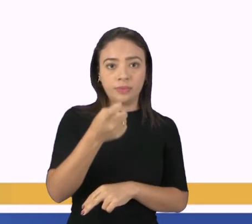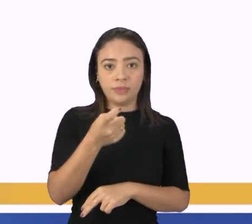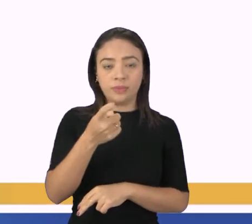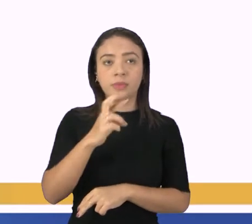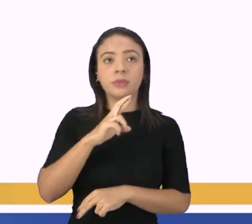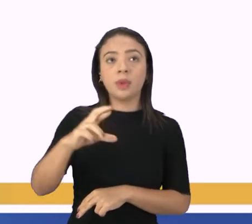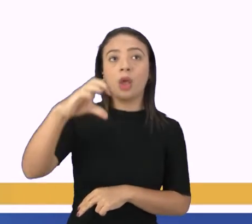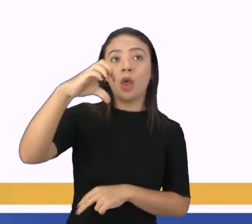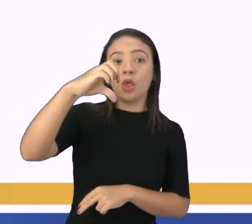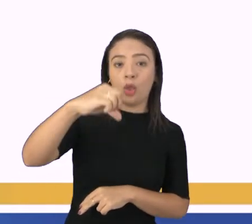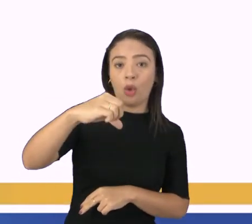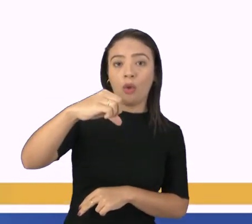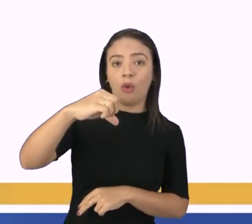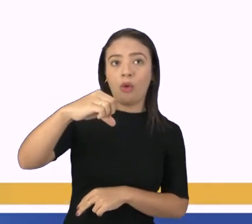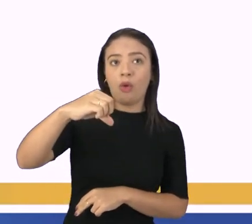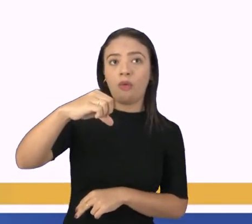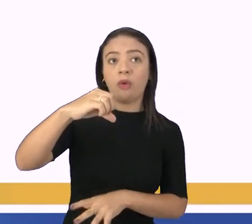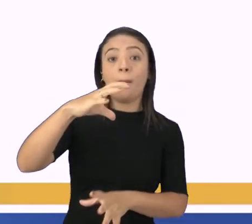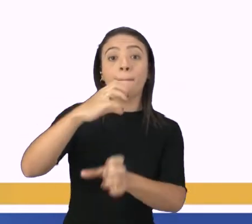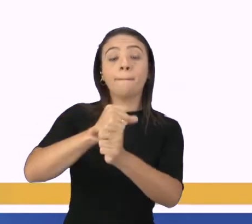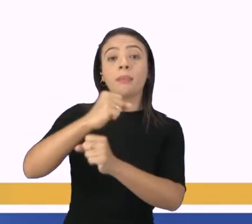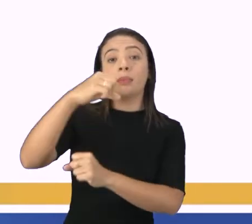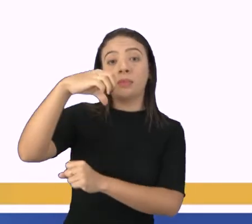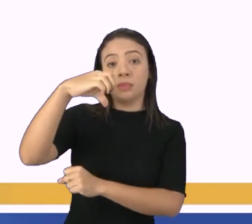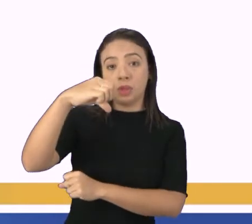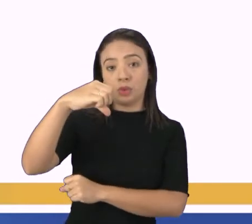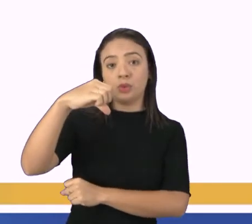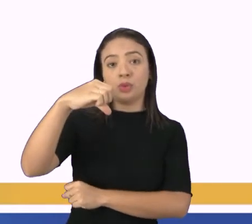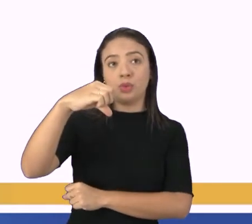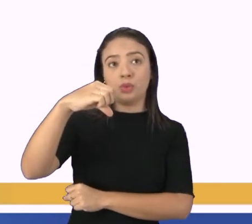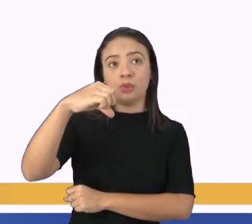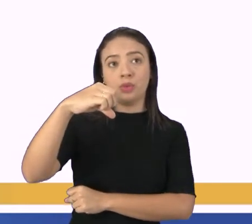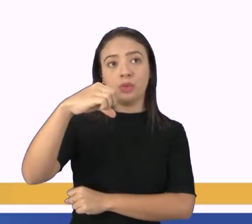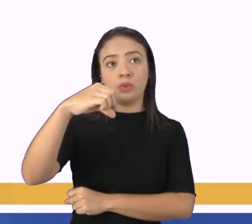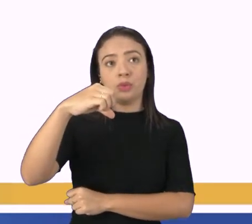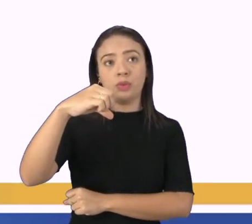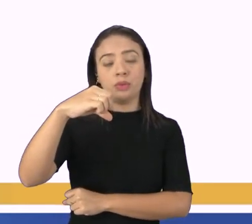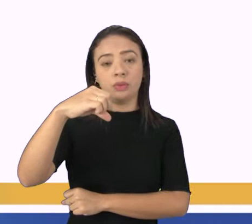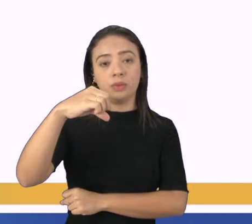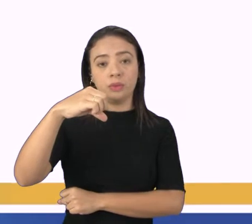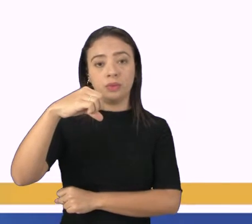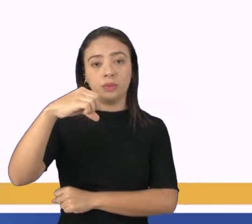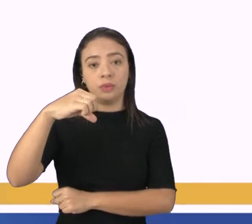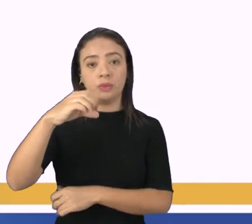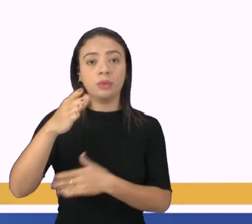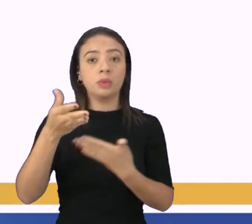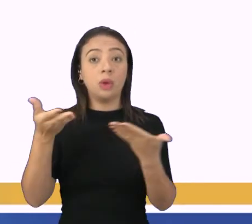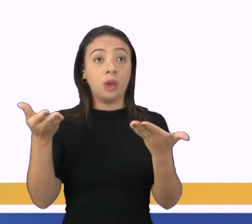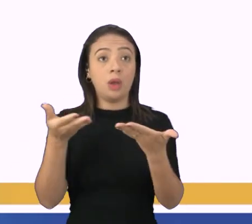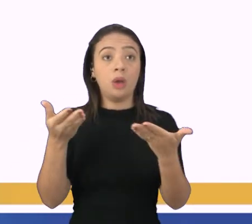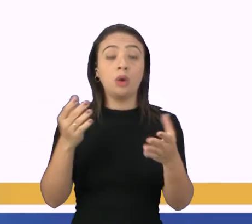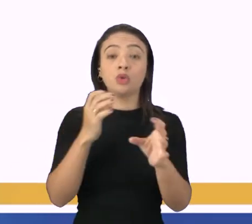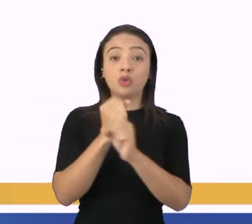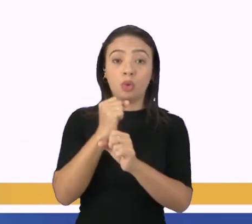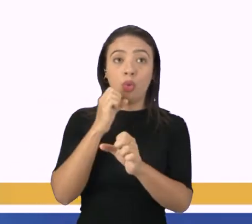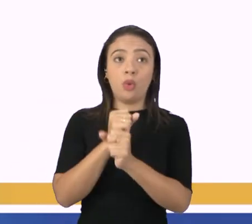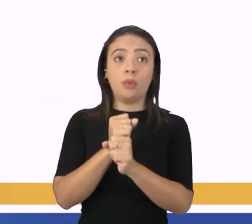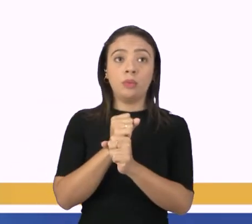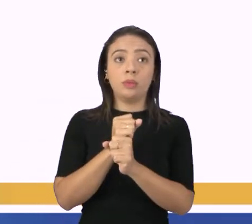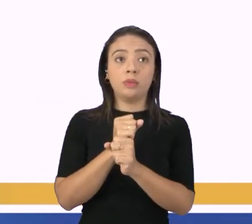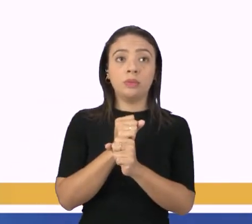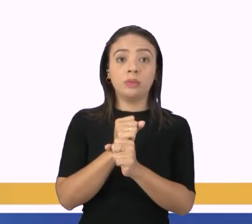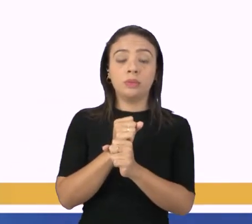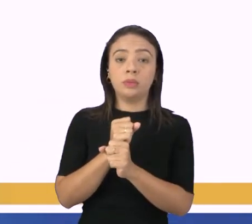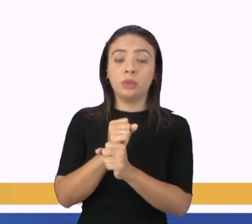estava lá do outro lado da igualdade, mais 9, que o 9 mudou de lado, mudou de sinal. Agora eu já posso somar. Ó. Eu não